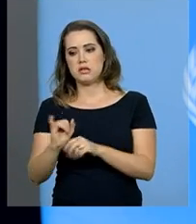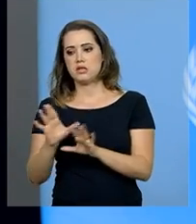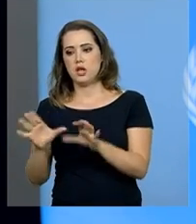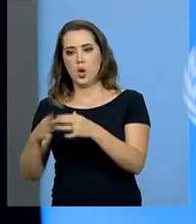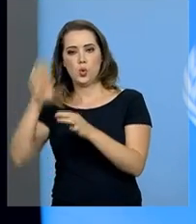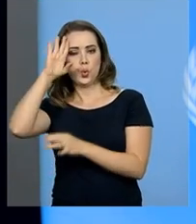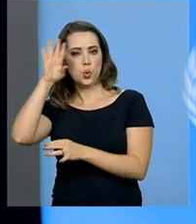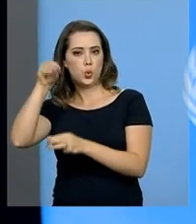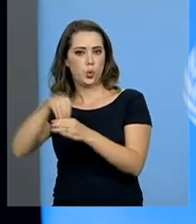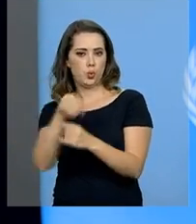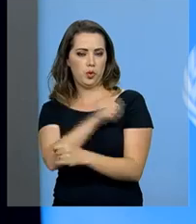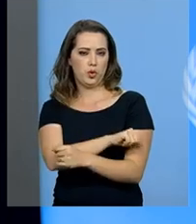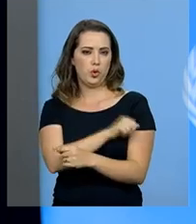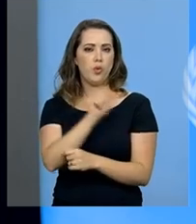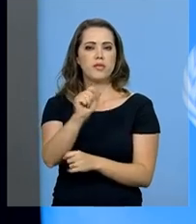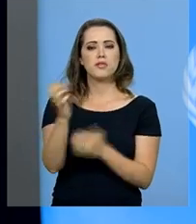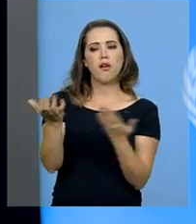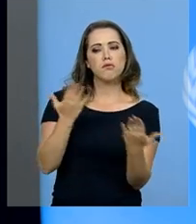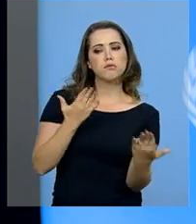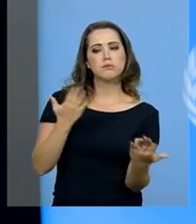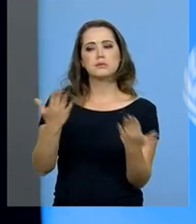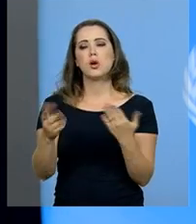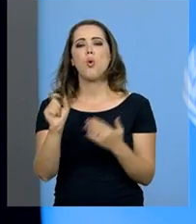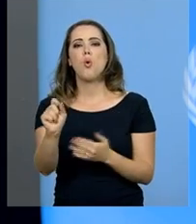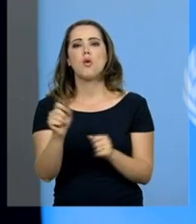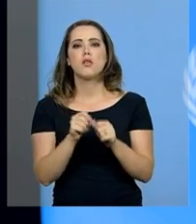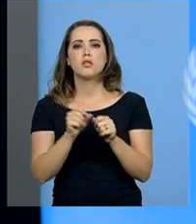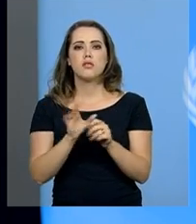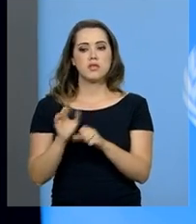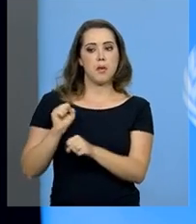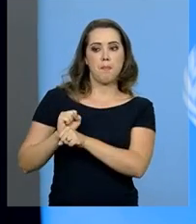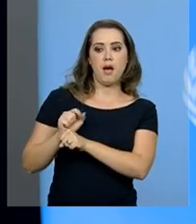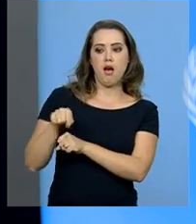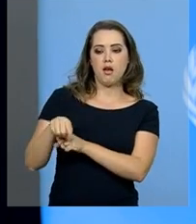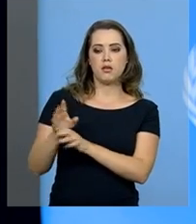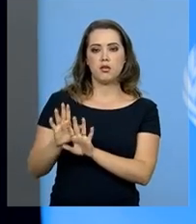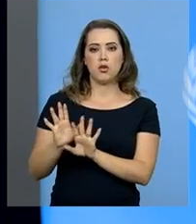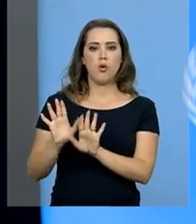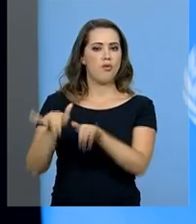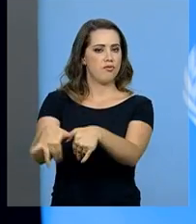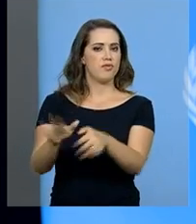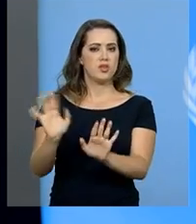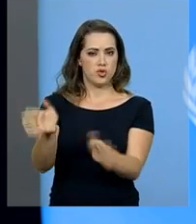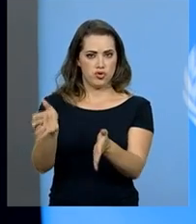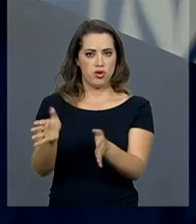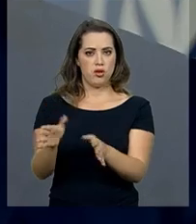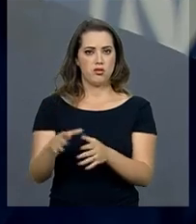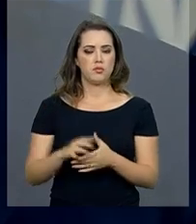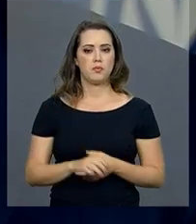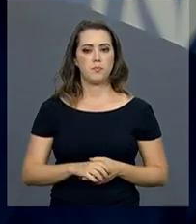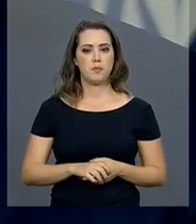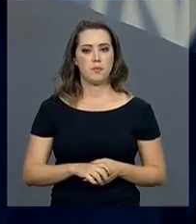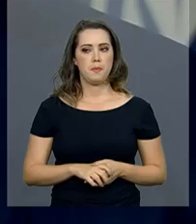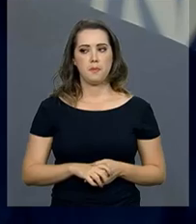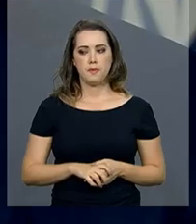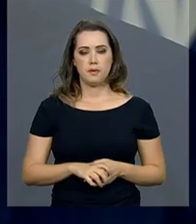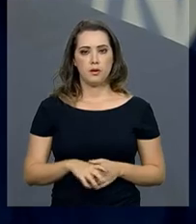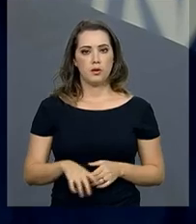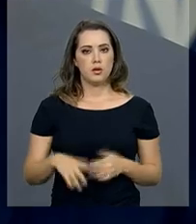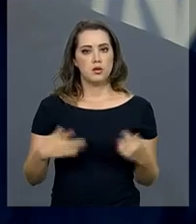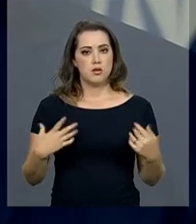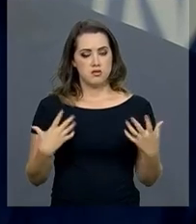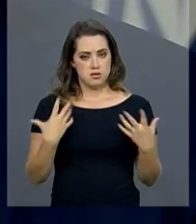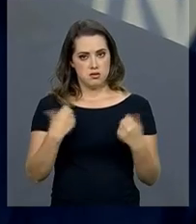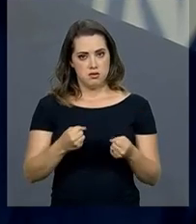federal o que o senhor pretende fazer com a intervenção pausar ou finalizar essa intervenção nós vamos discutir nós vamos